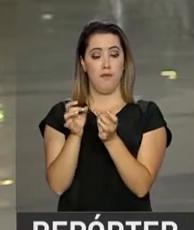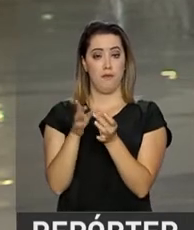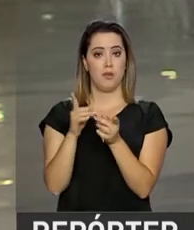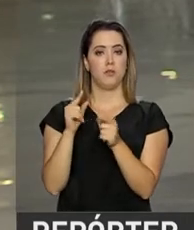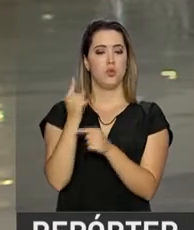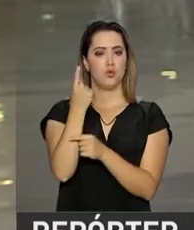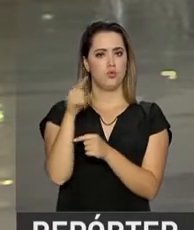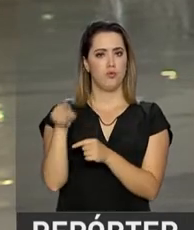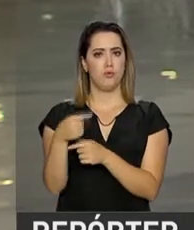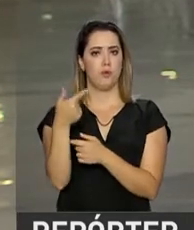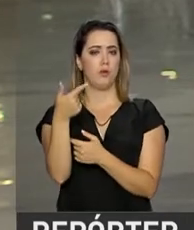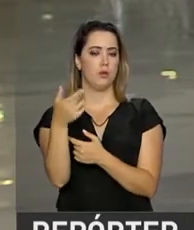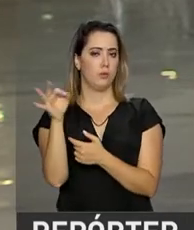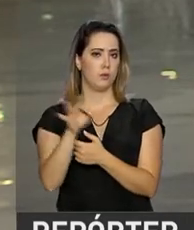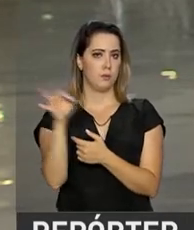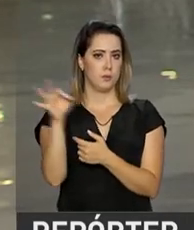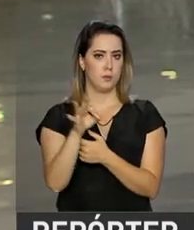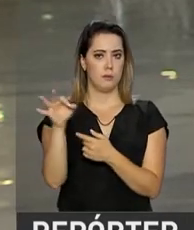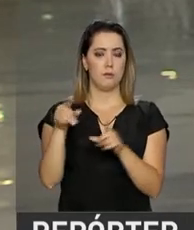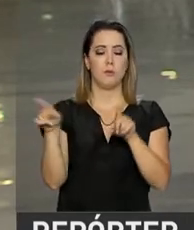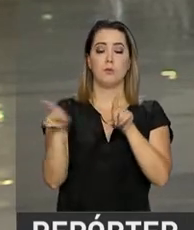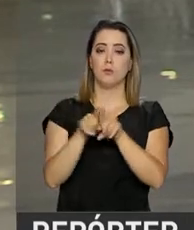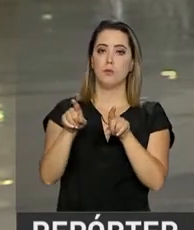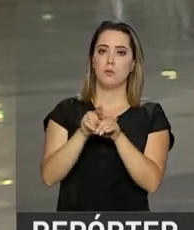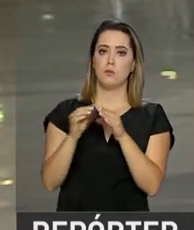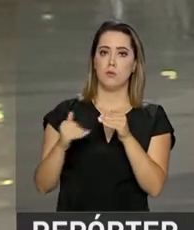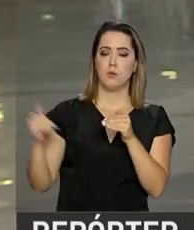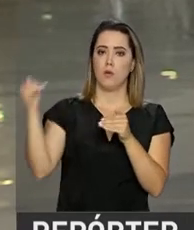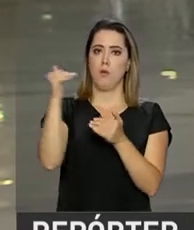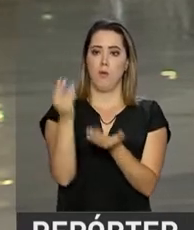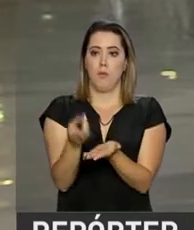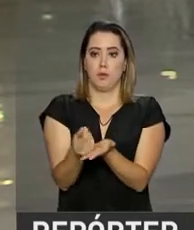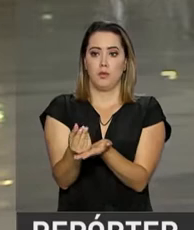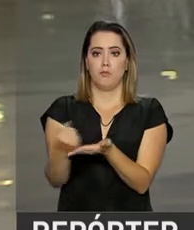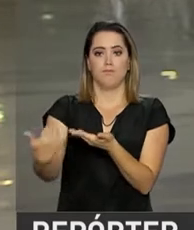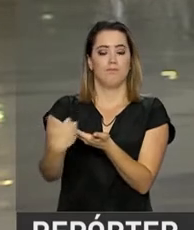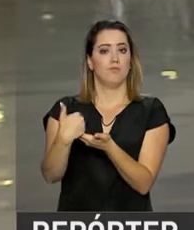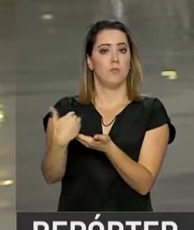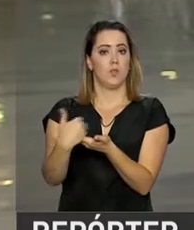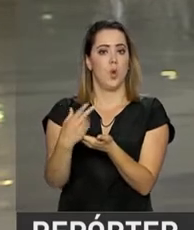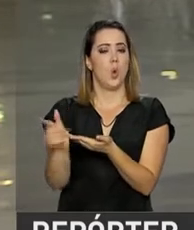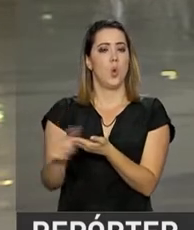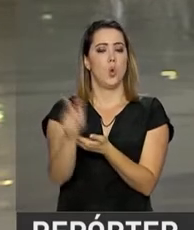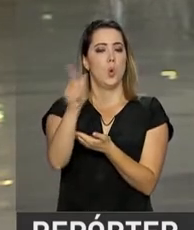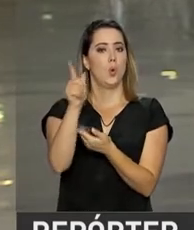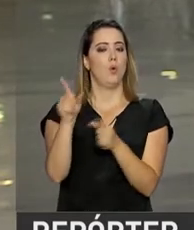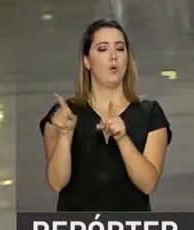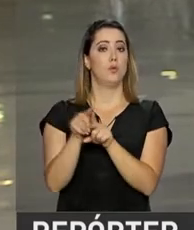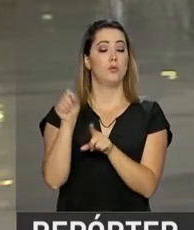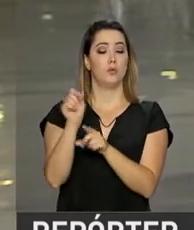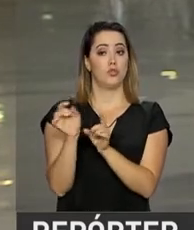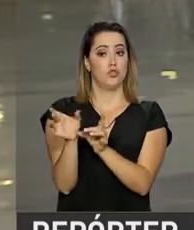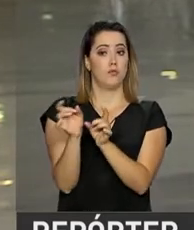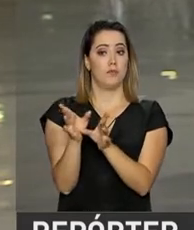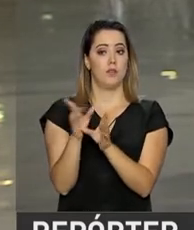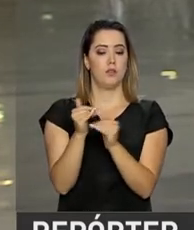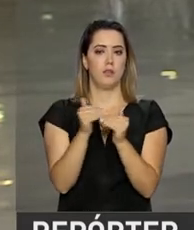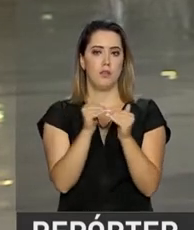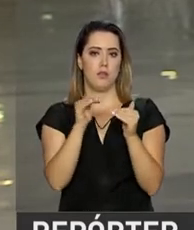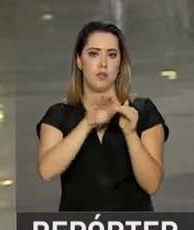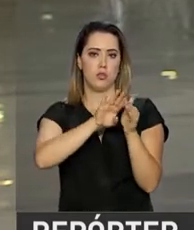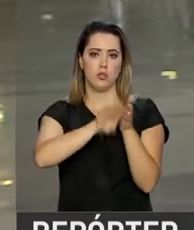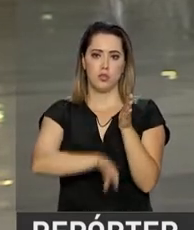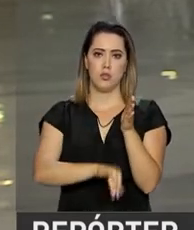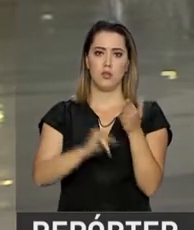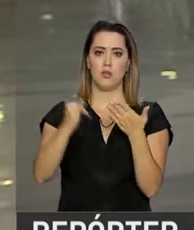1,2 por cento e um aumento na receita nominal ou seja o lucro obtido com as vendas descontada a